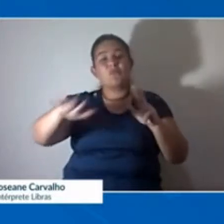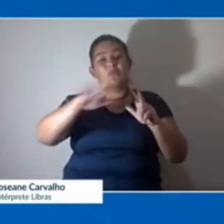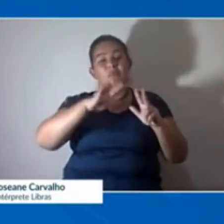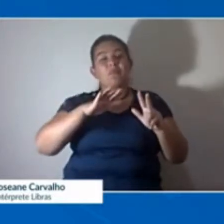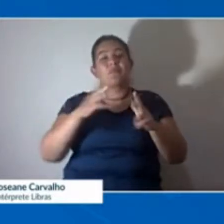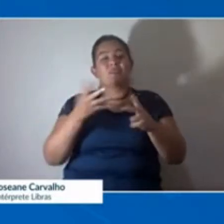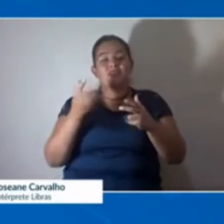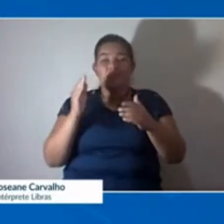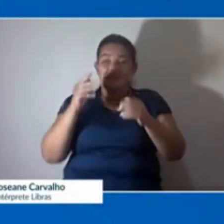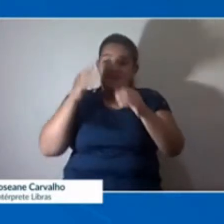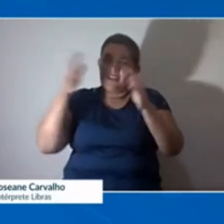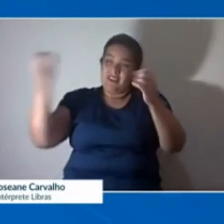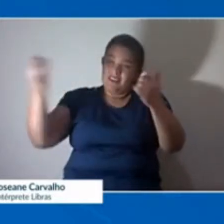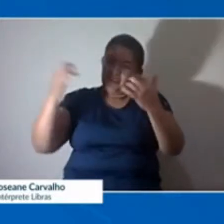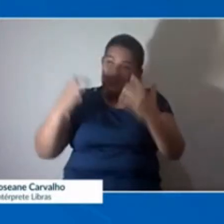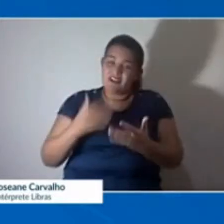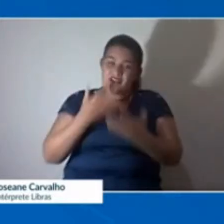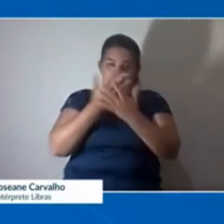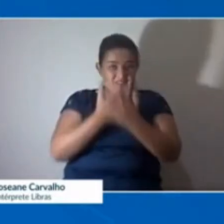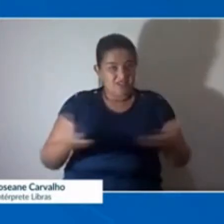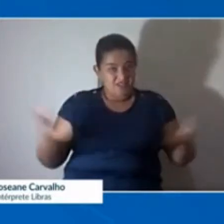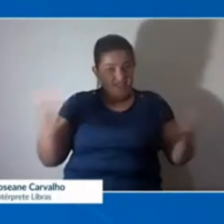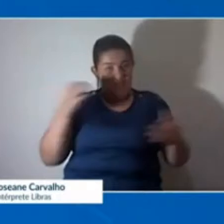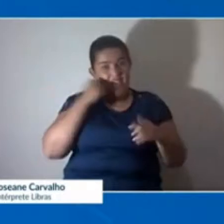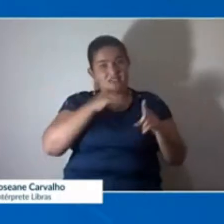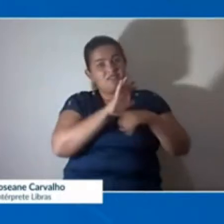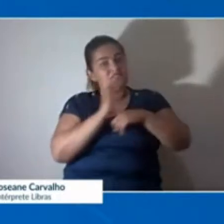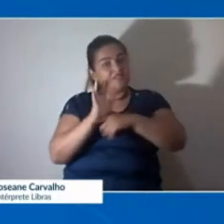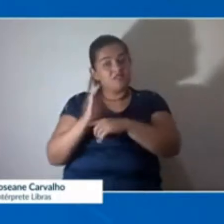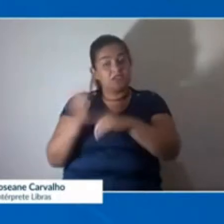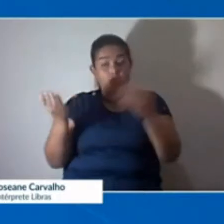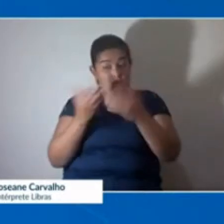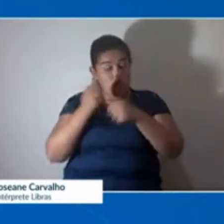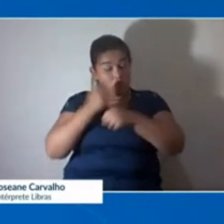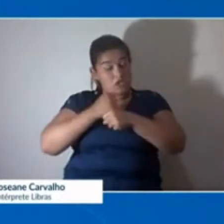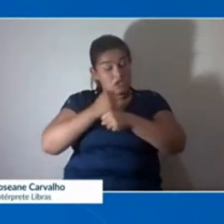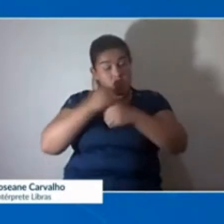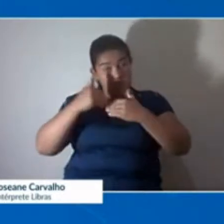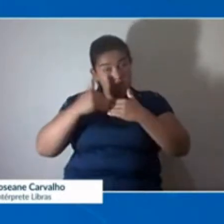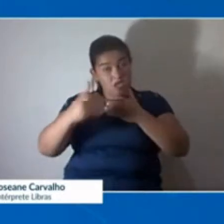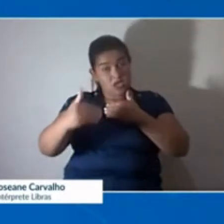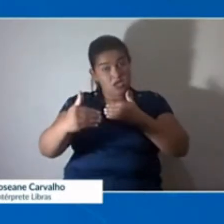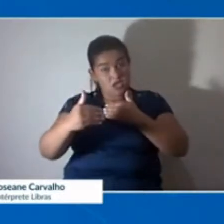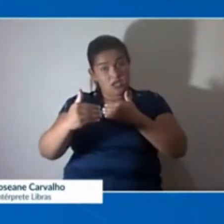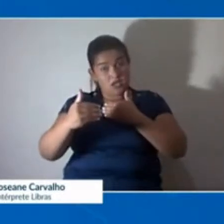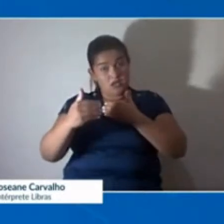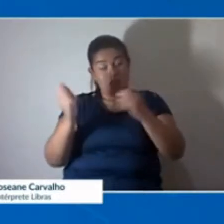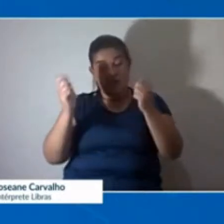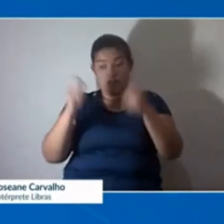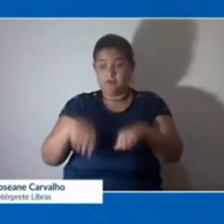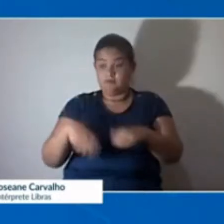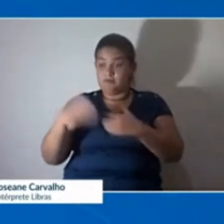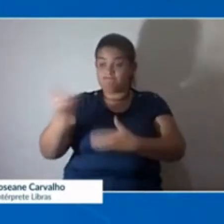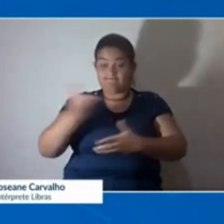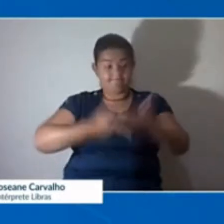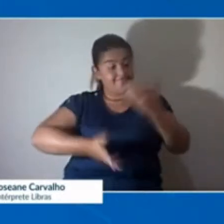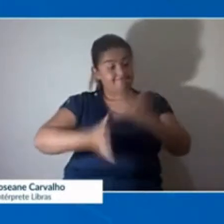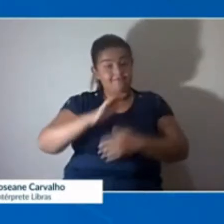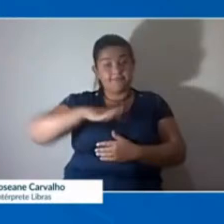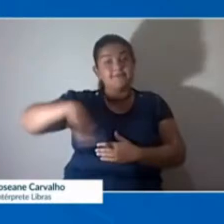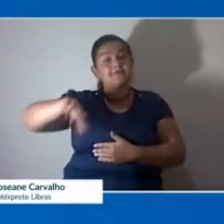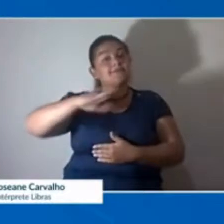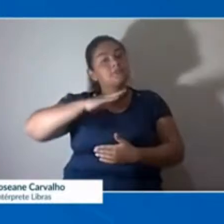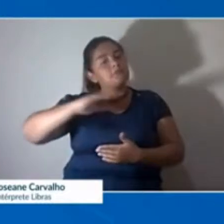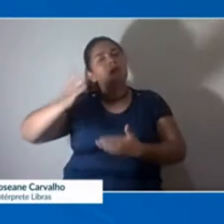vão para a mostra, elas fazem cinema, e hoje, né, nesse ano, as pessoas que vão para lá e vão ter ali um espaço de dialogar,